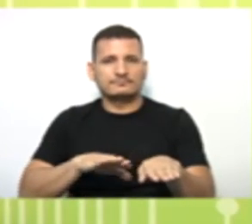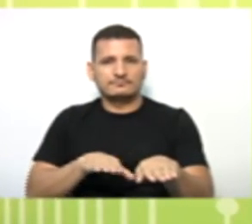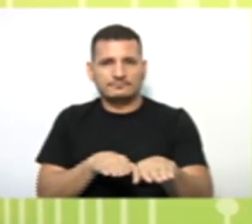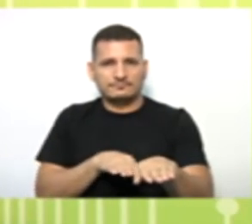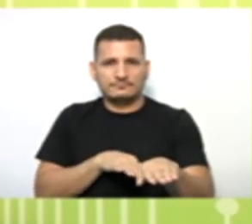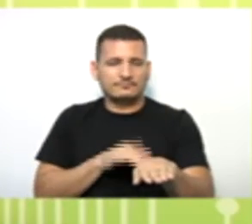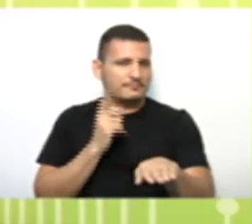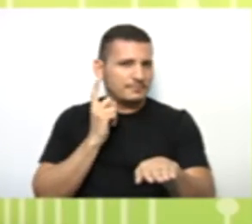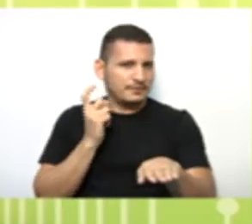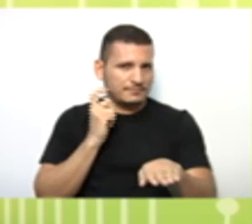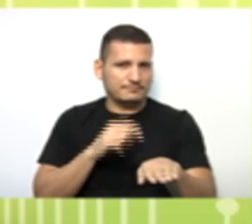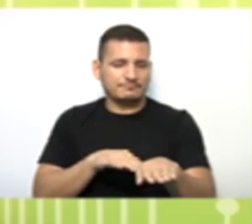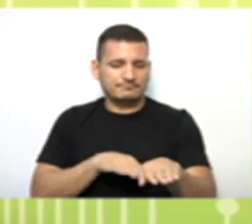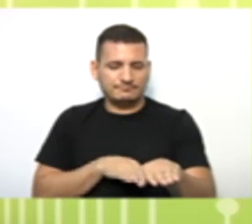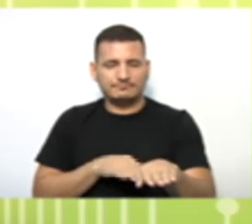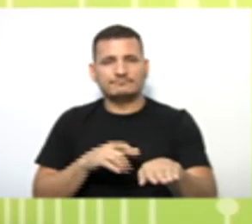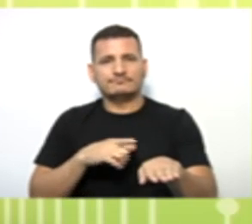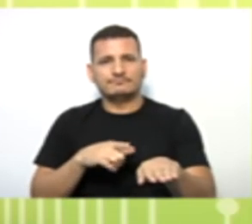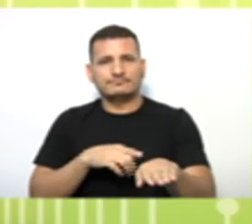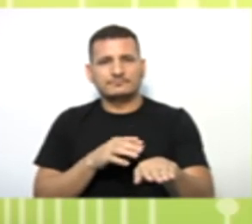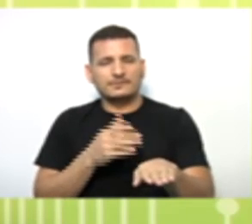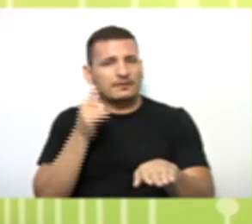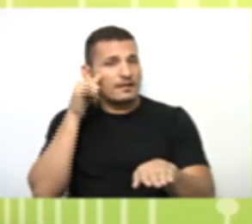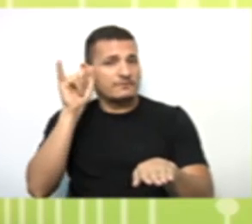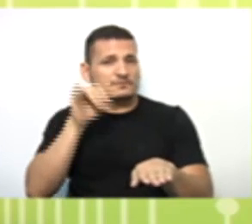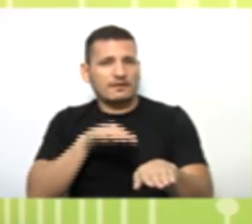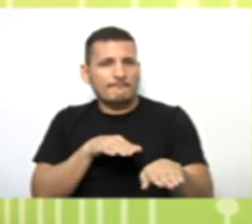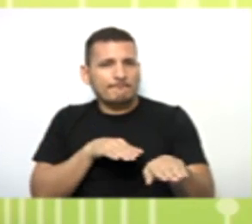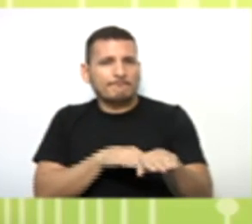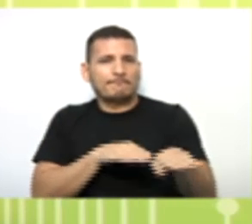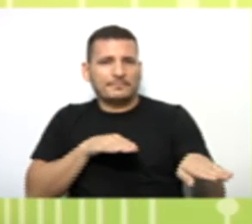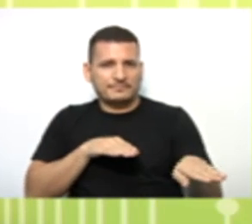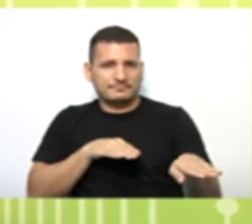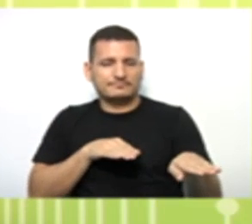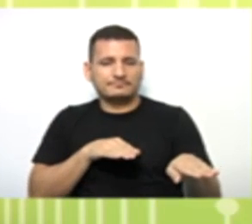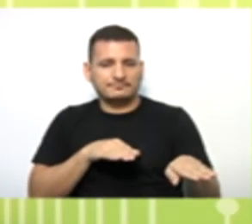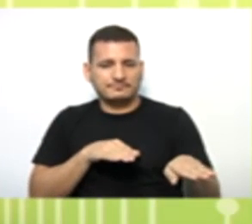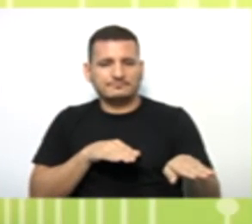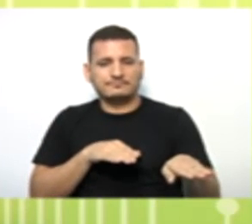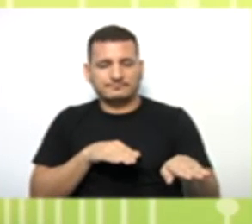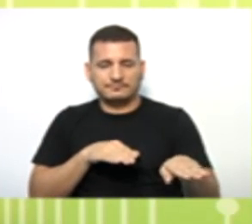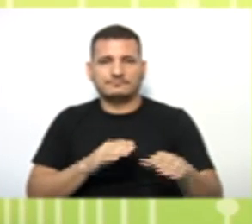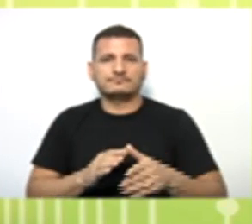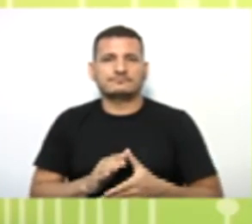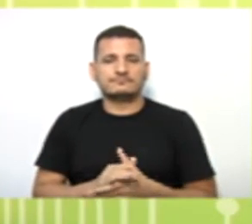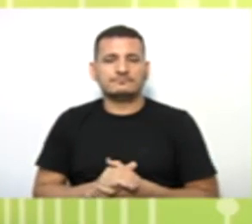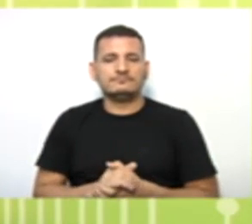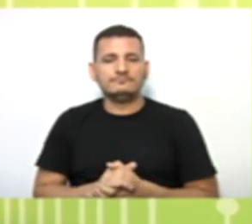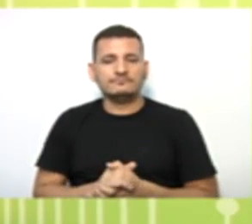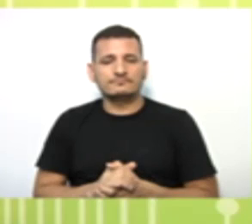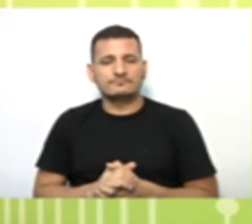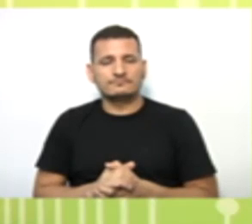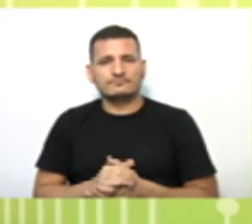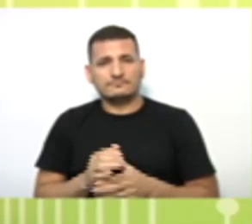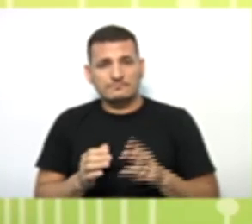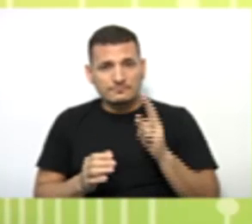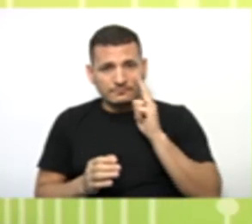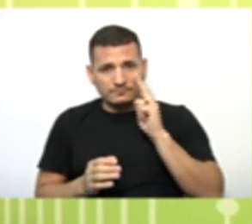coisa. E para isso, isso faz com que o carro tenha uma certa cuidado em estacionar. Vendo essa